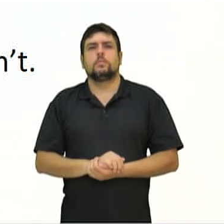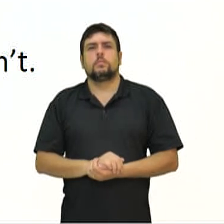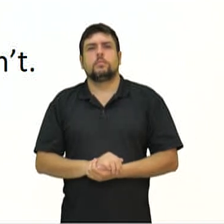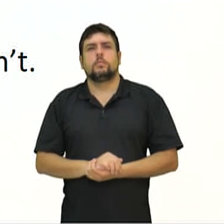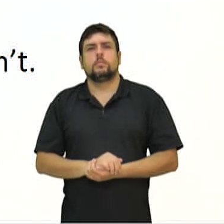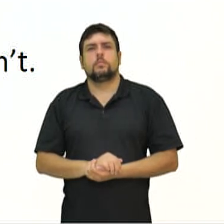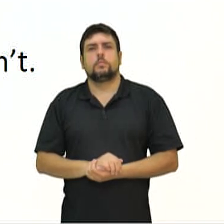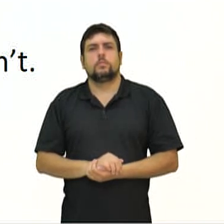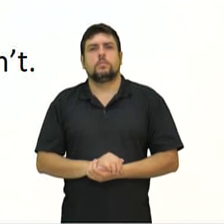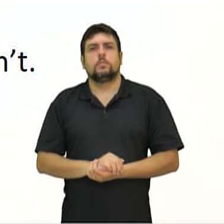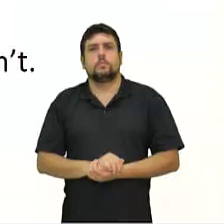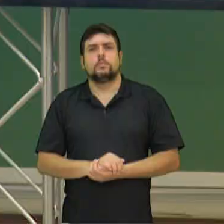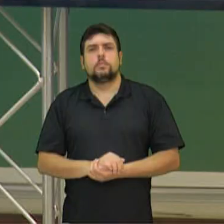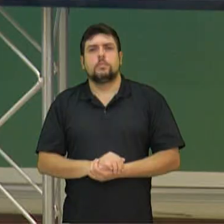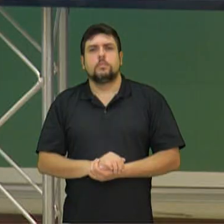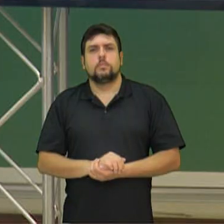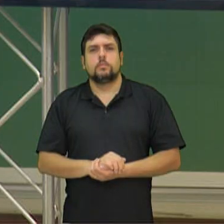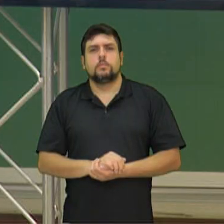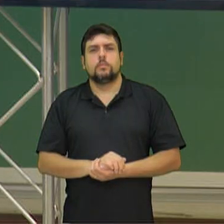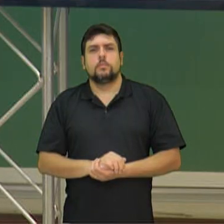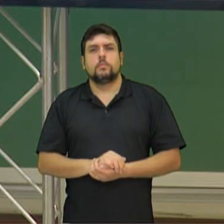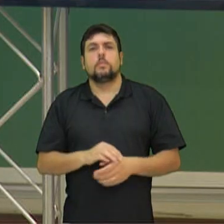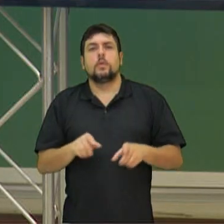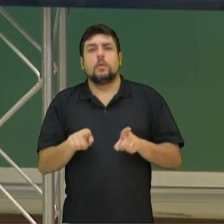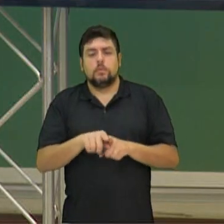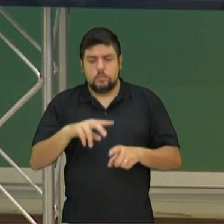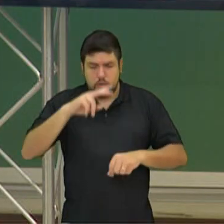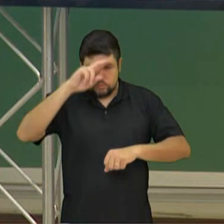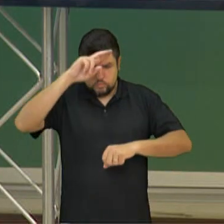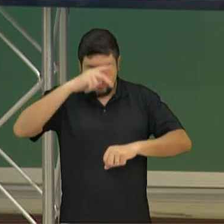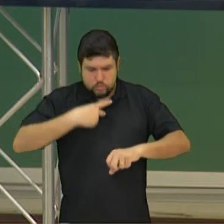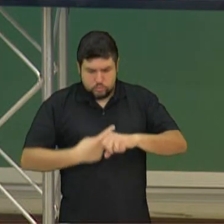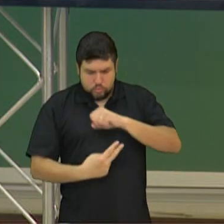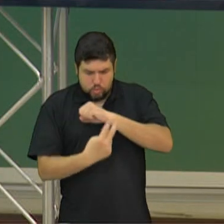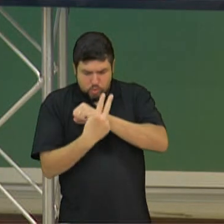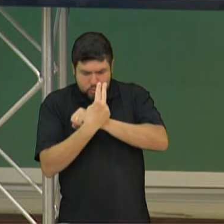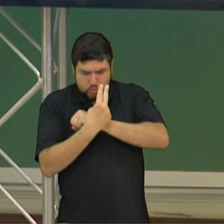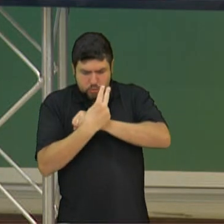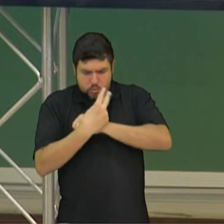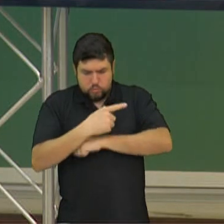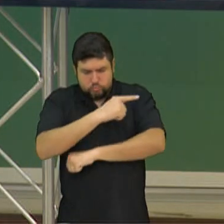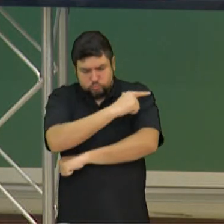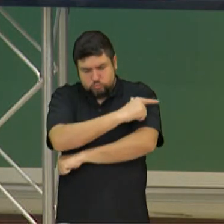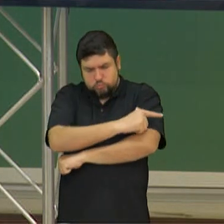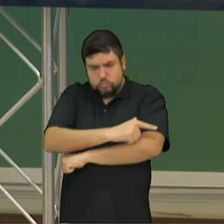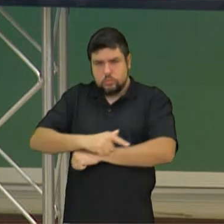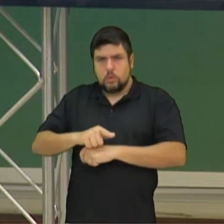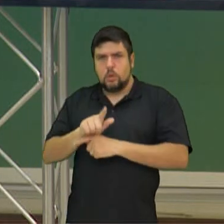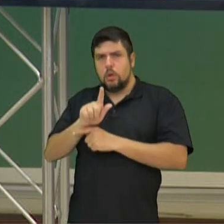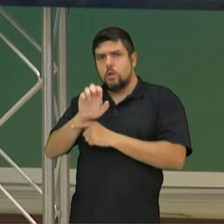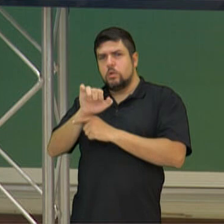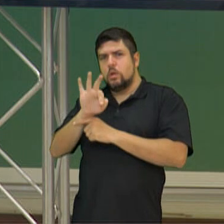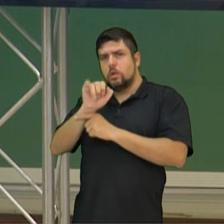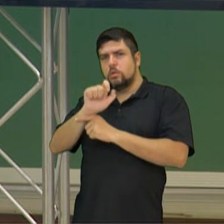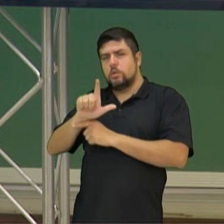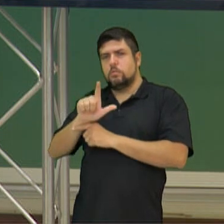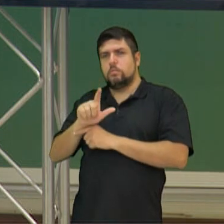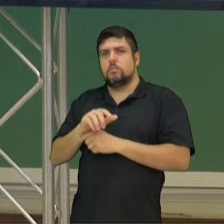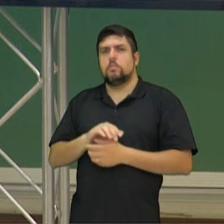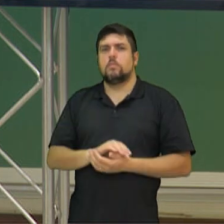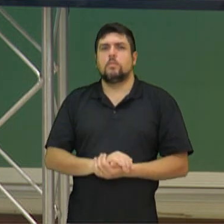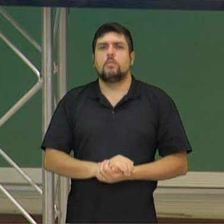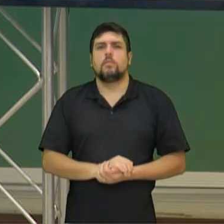be kind to yourself. Seja gentil consigo mesmo. Lembra lá do pronome relativo, perdão, do pronome reflexivo,